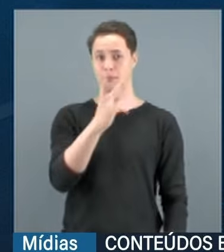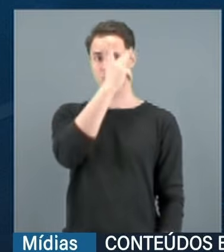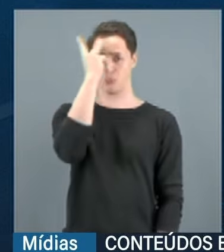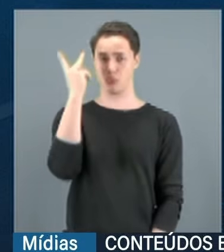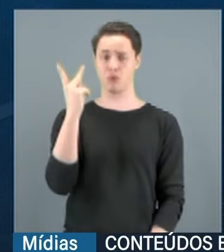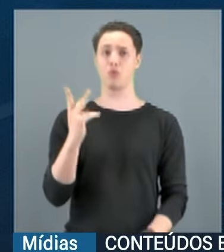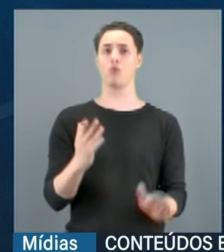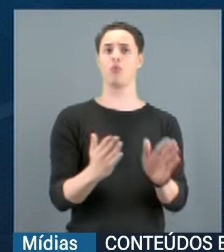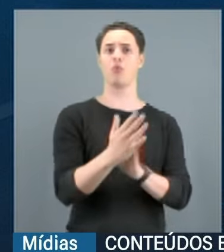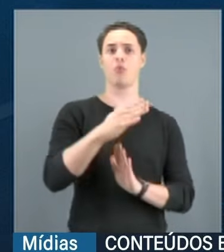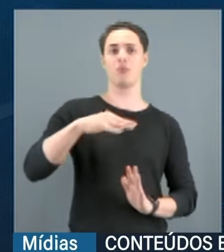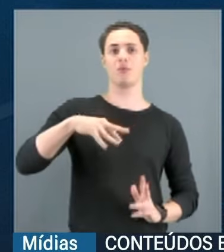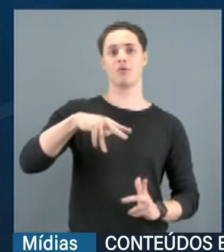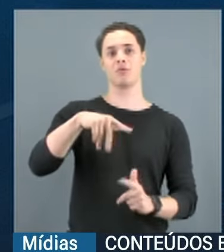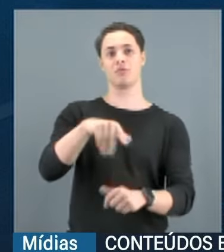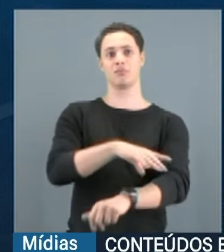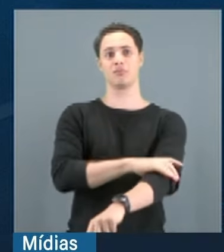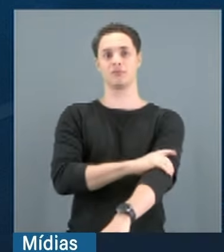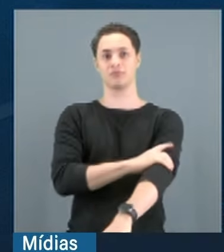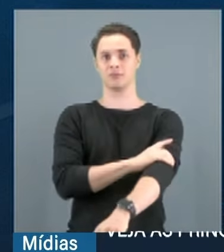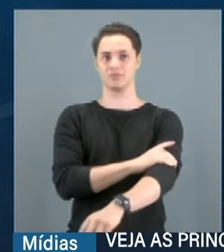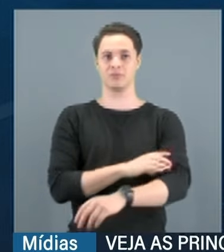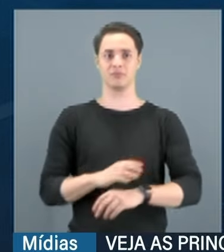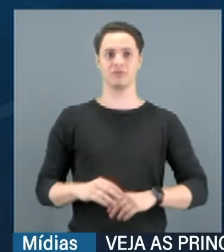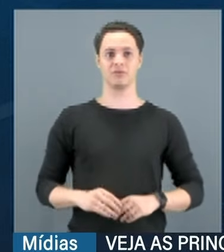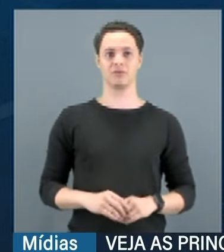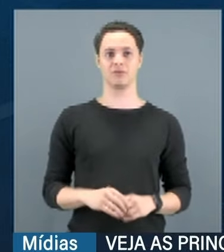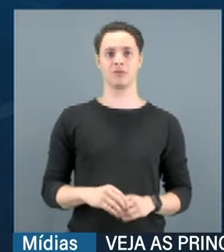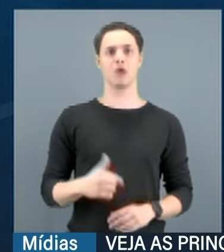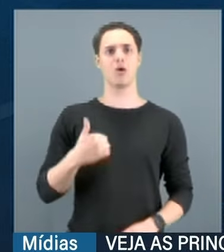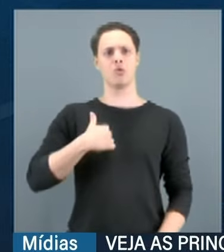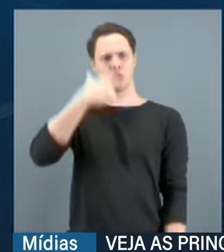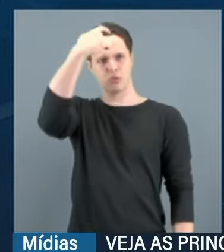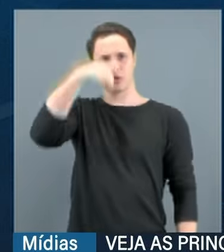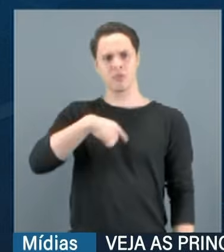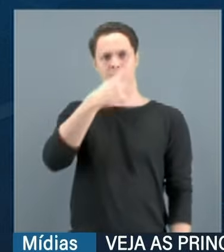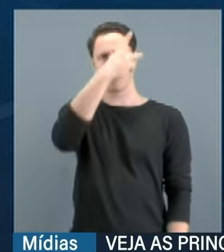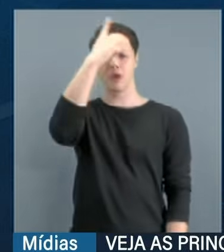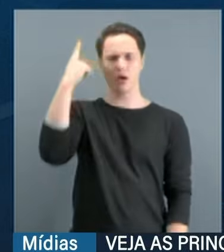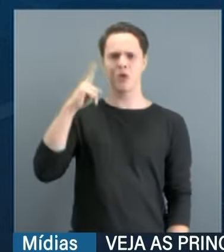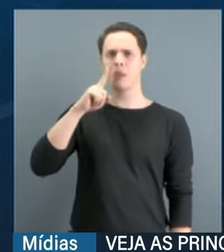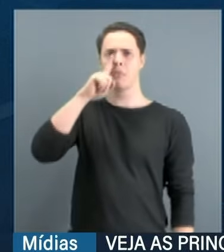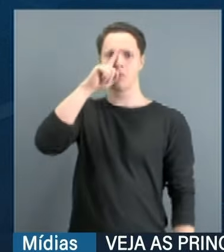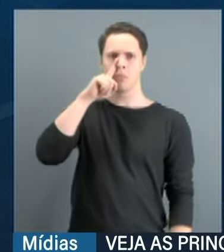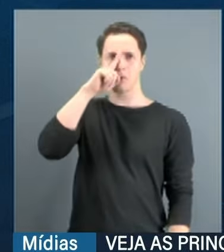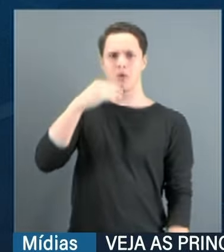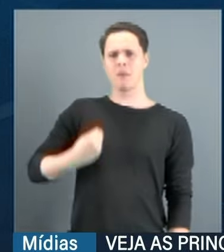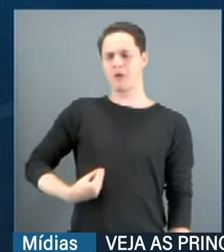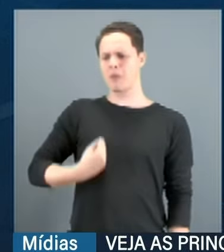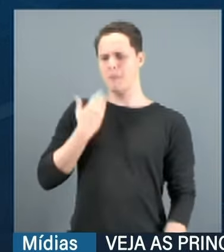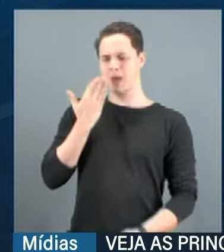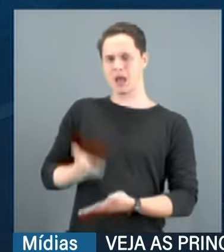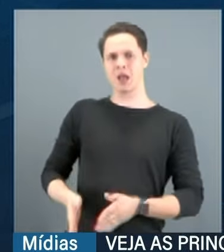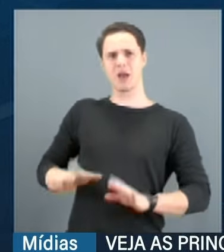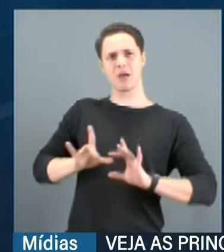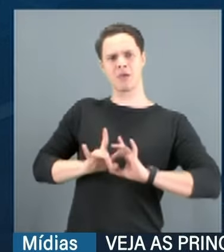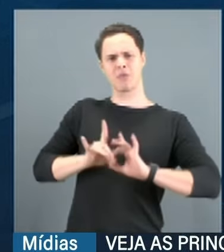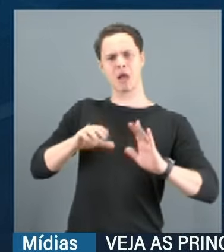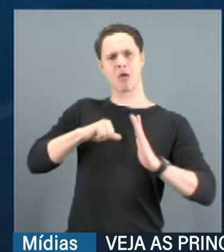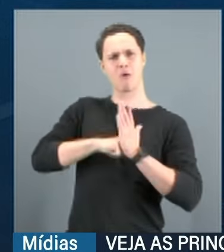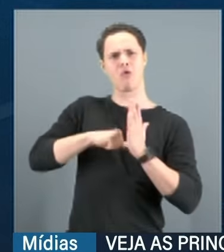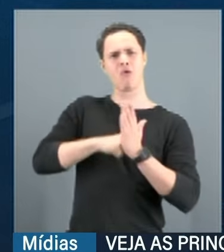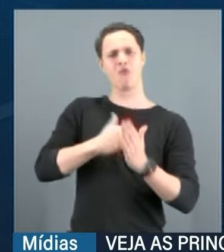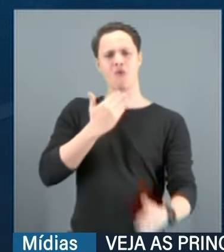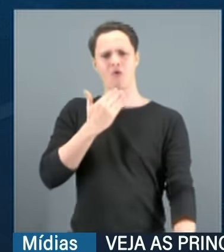refugiados mundo afora. Eu estou entre esses que arriscou a vida, perdeu a liberdade lutando pelo